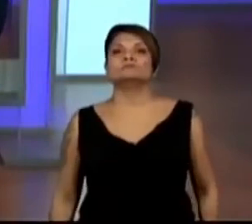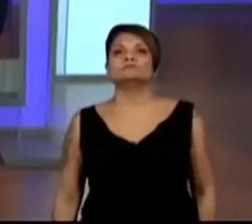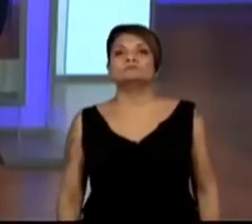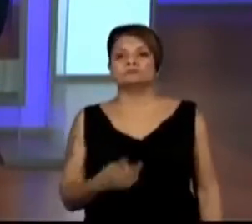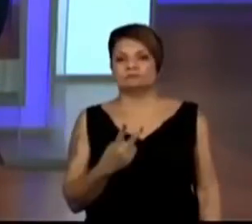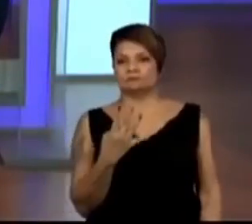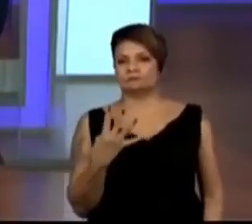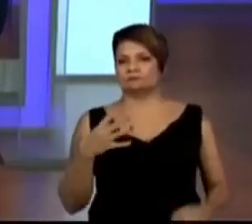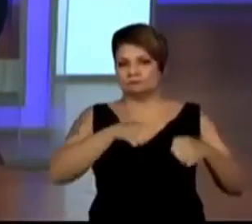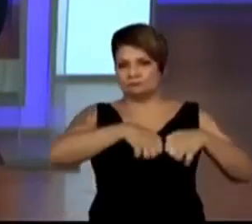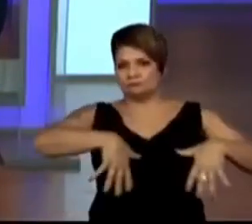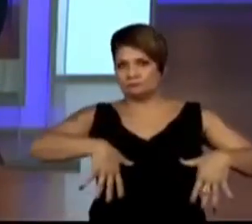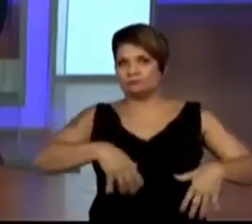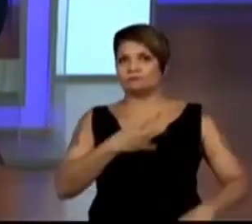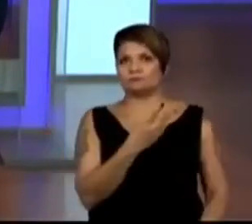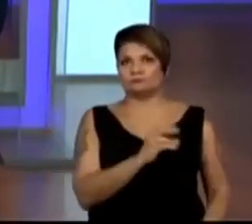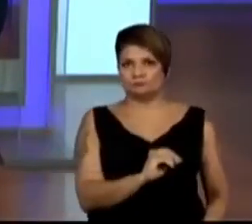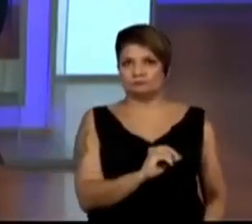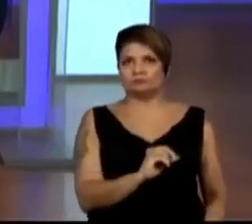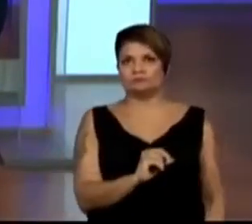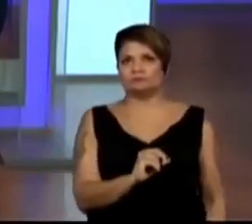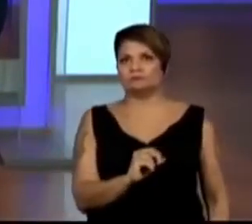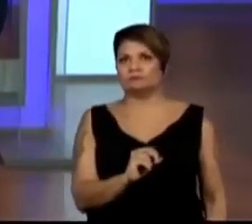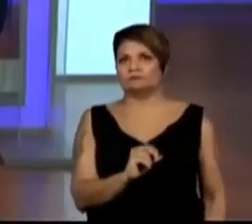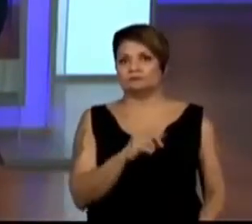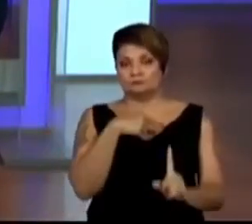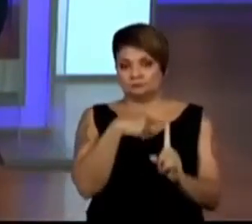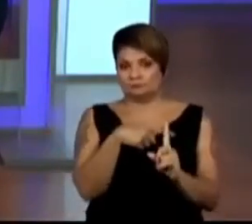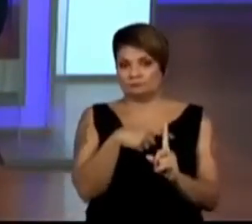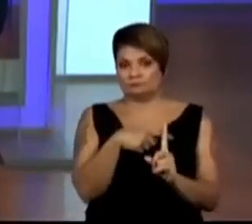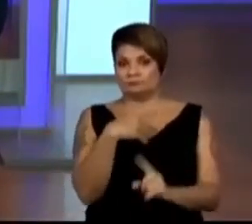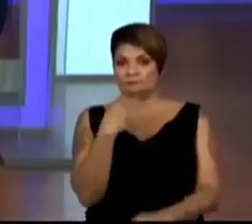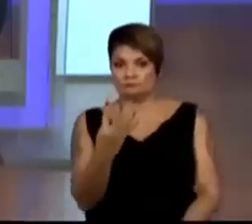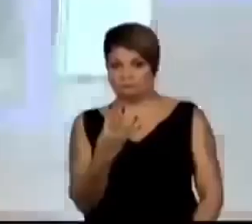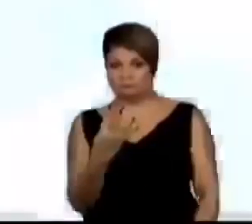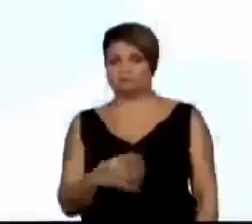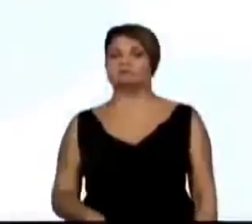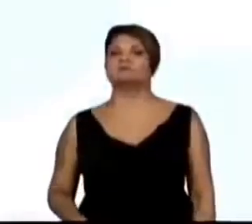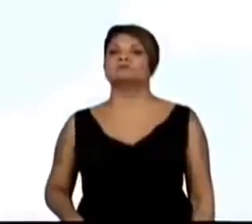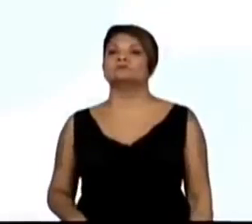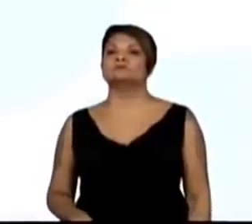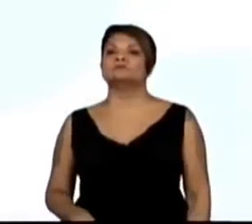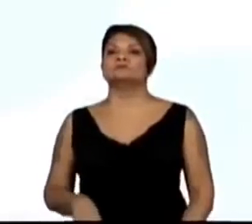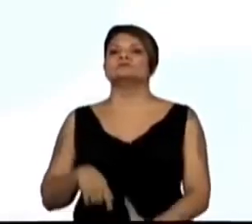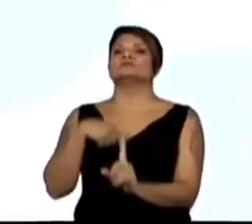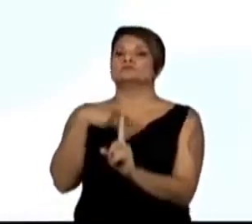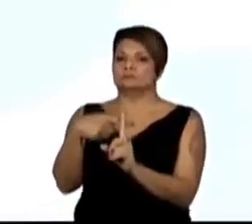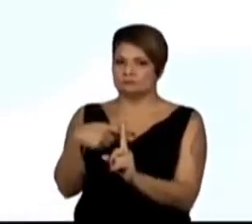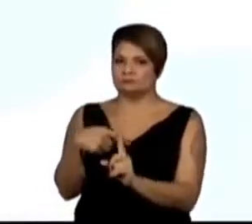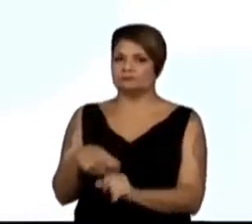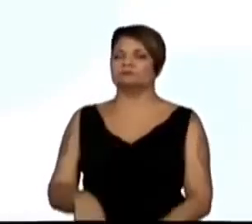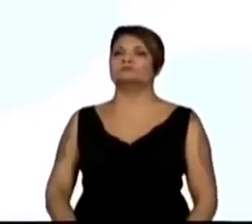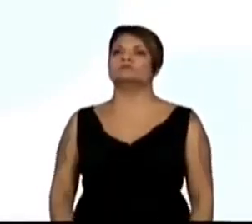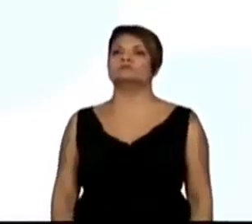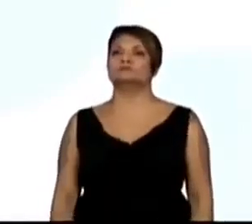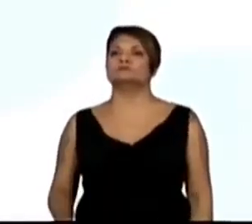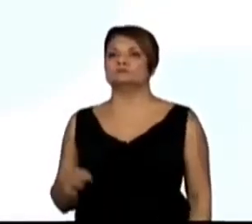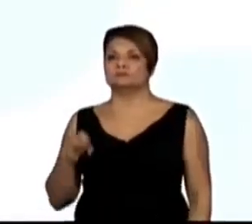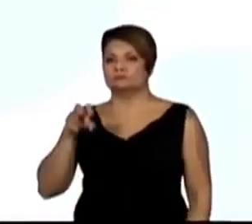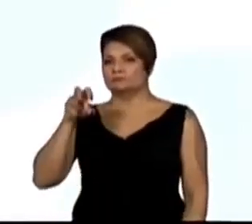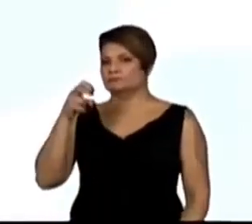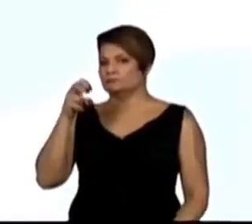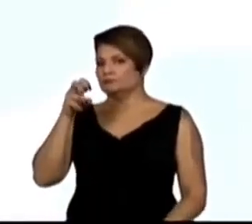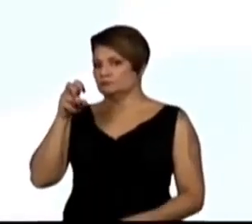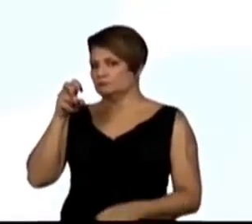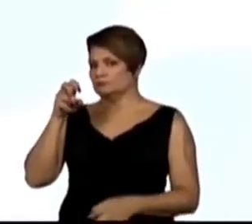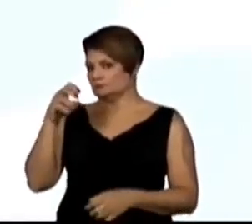decomponho 24, é o 20 mais o 4. E aí eu tenho uma soma